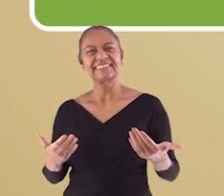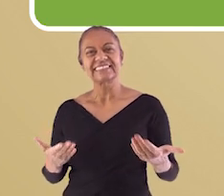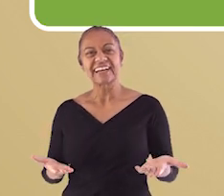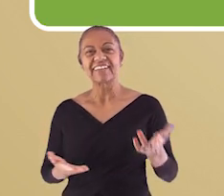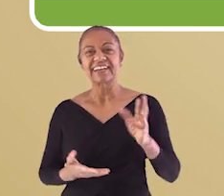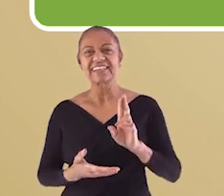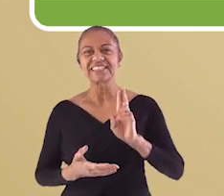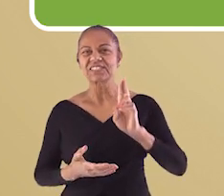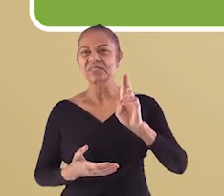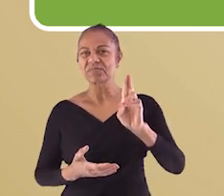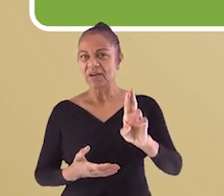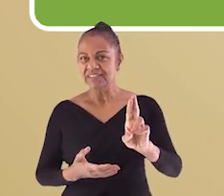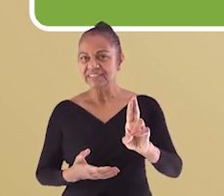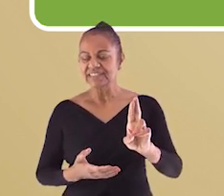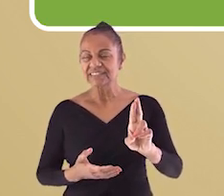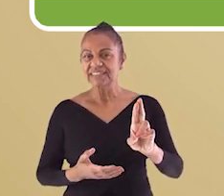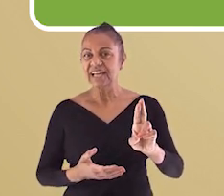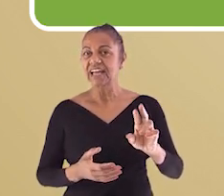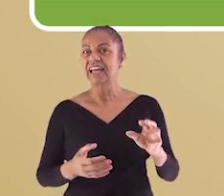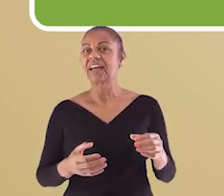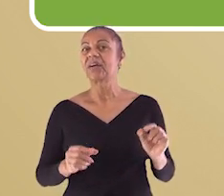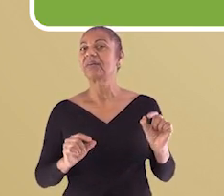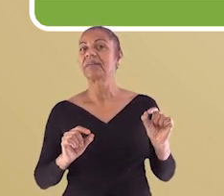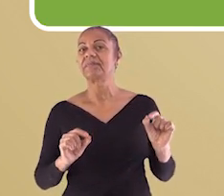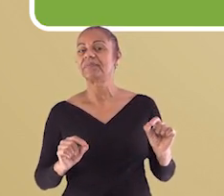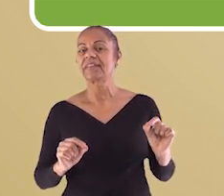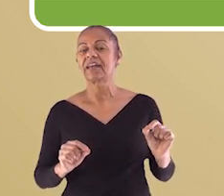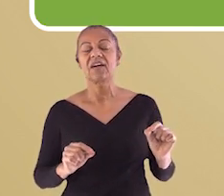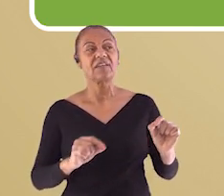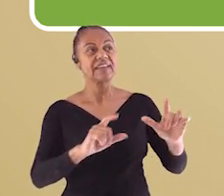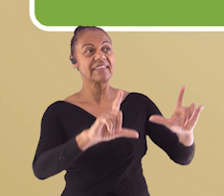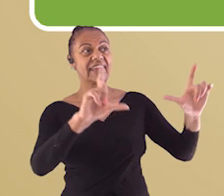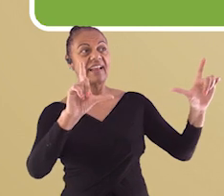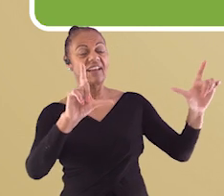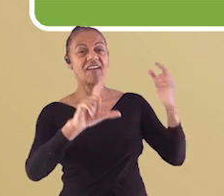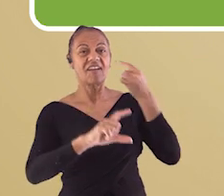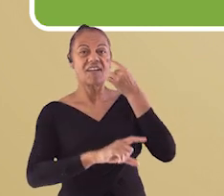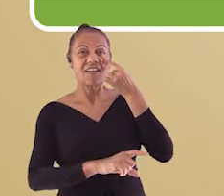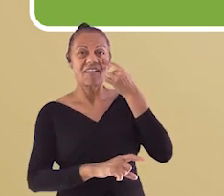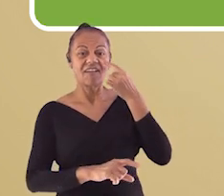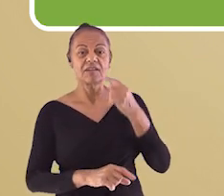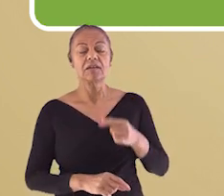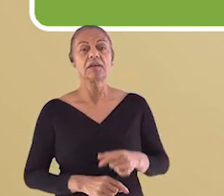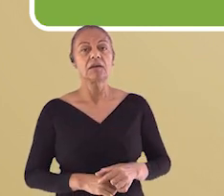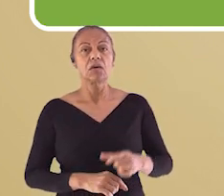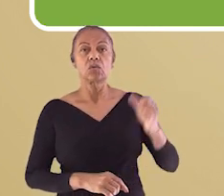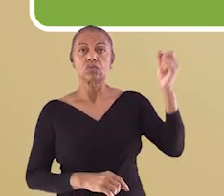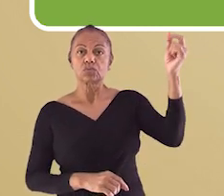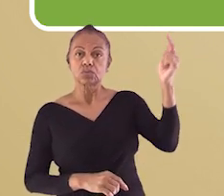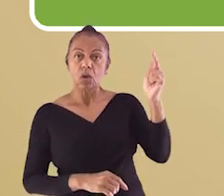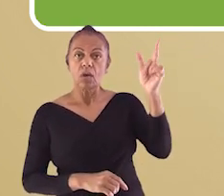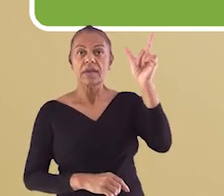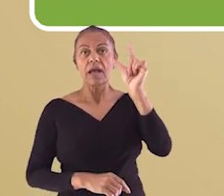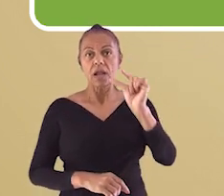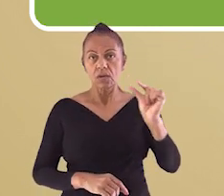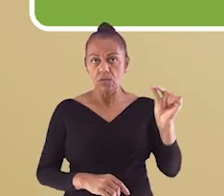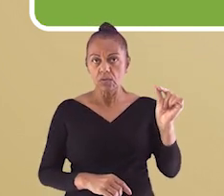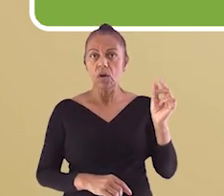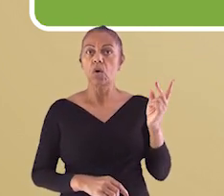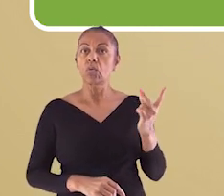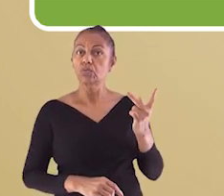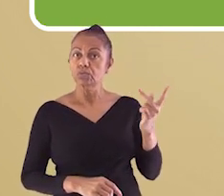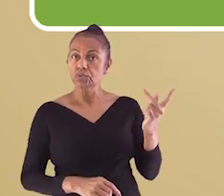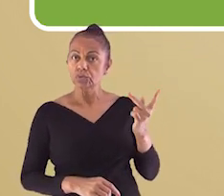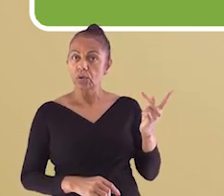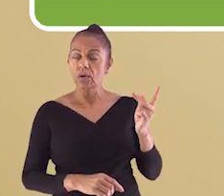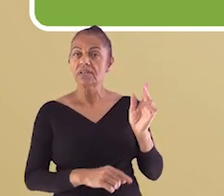Então, a resposta da nossa pergunta do dia é essa que aparece na tela, que é: o Sol e a Lua